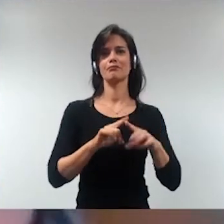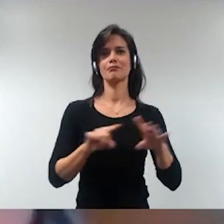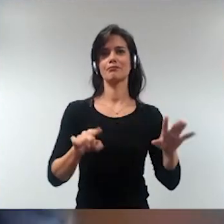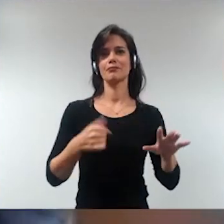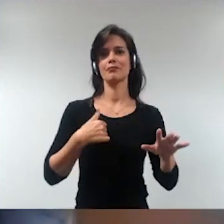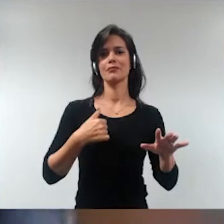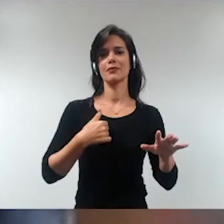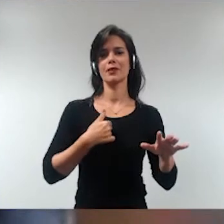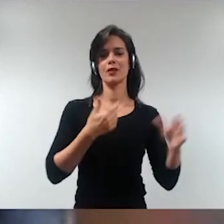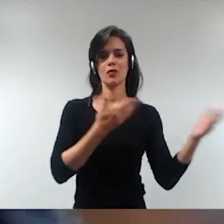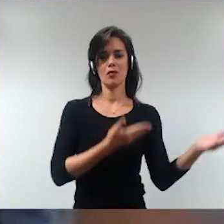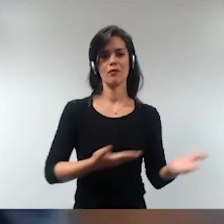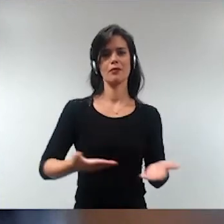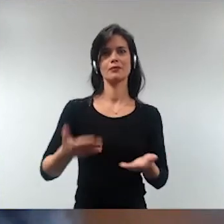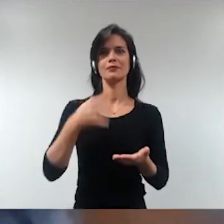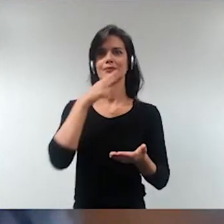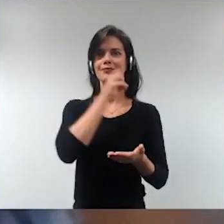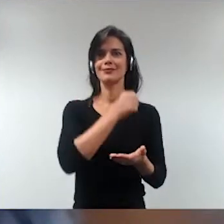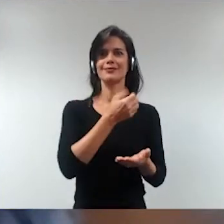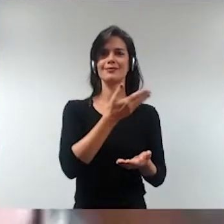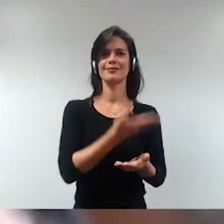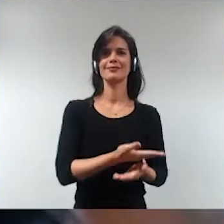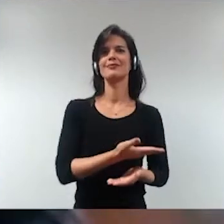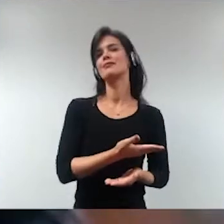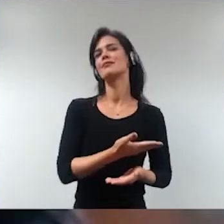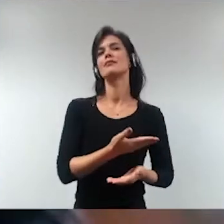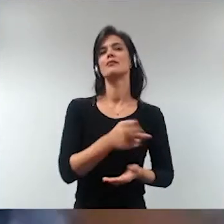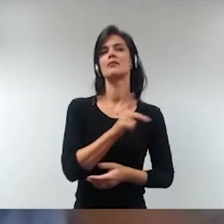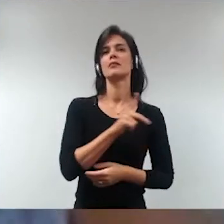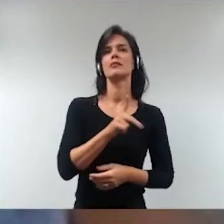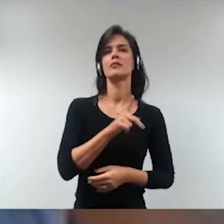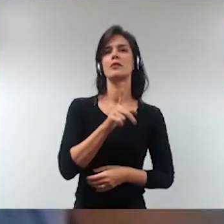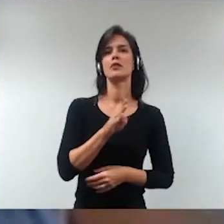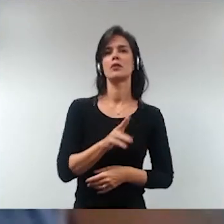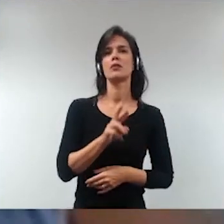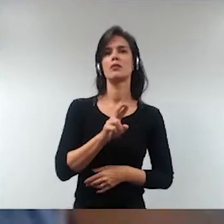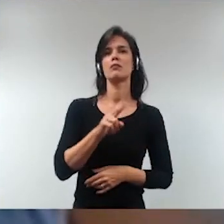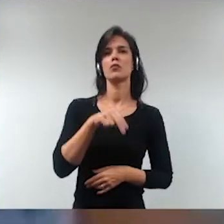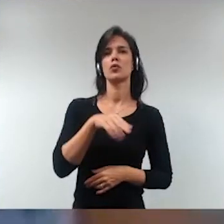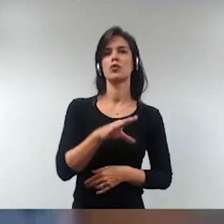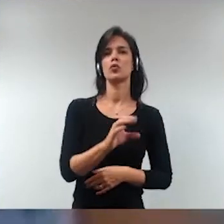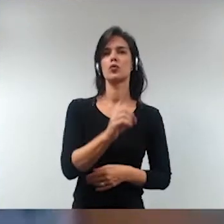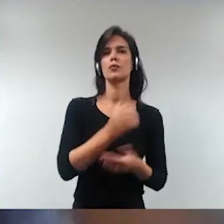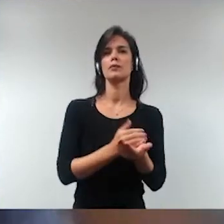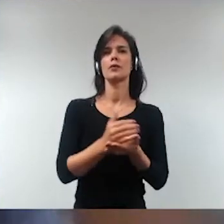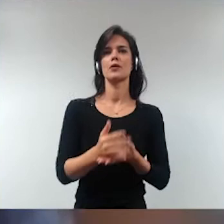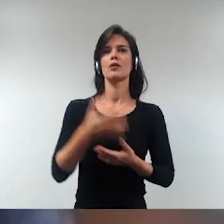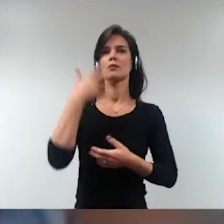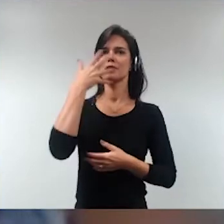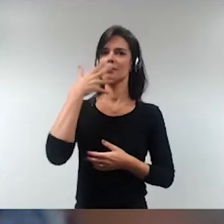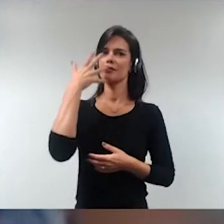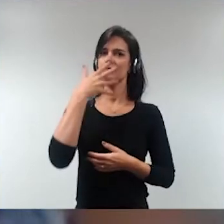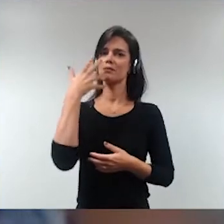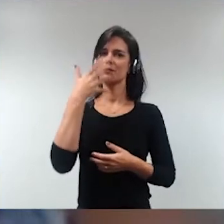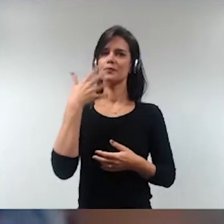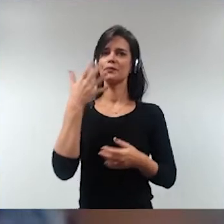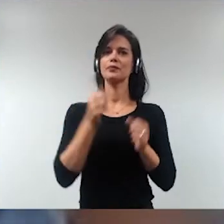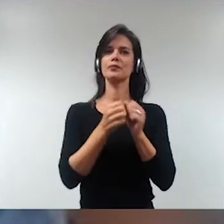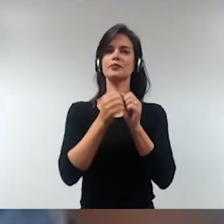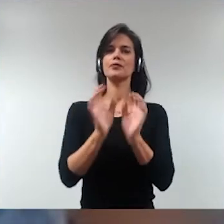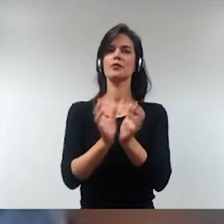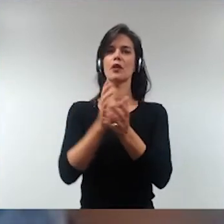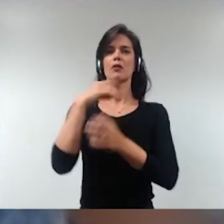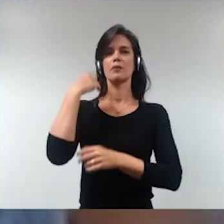tempo. Vou passar logo a palavra aqui ao nosso querido presidente Bruno Batista, para iniciar esse diálogo com a